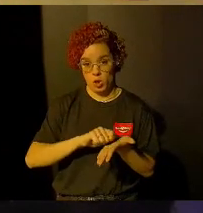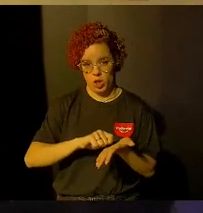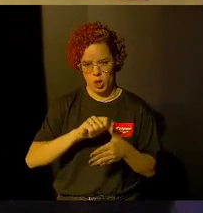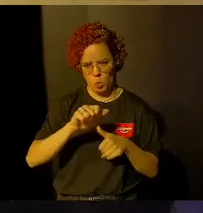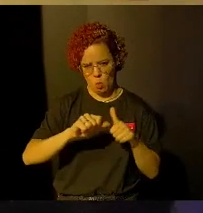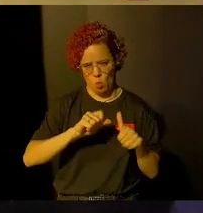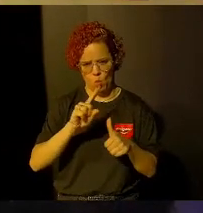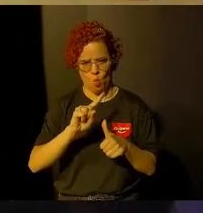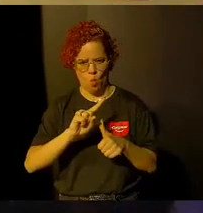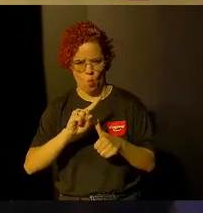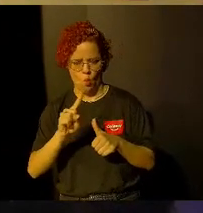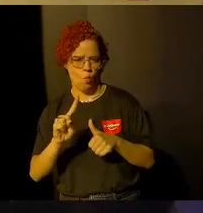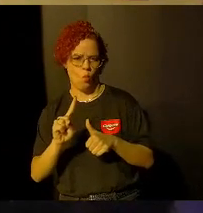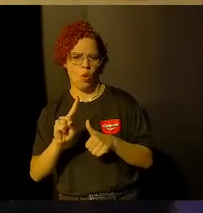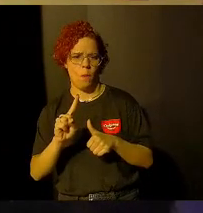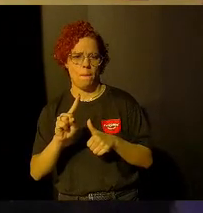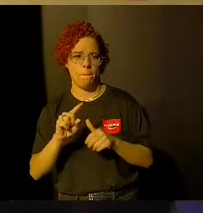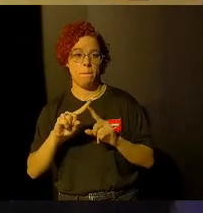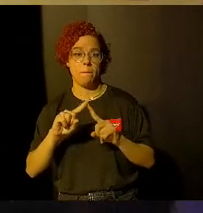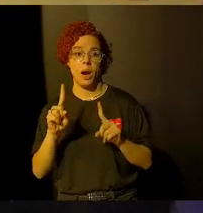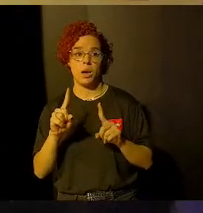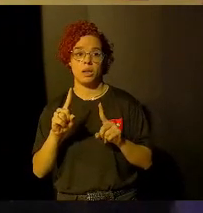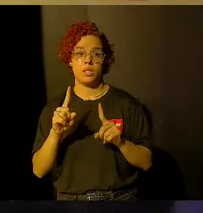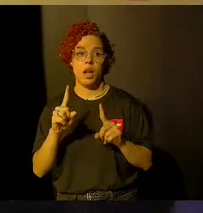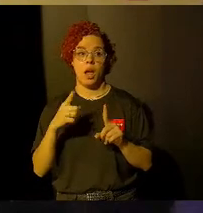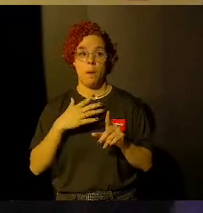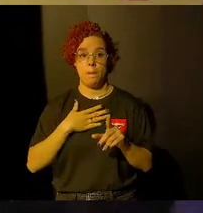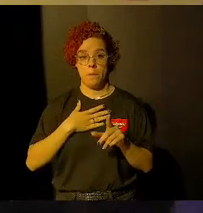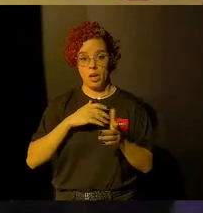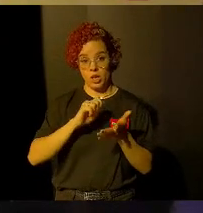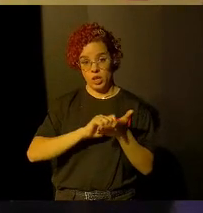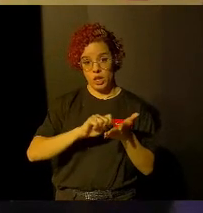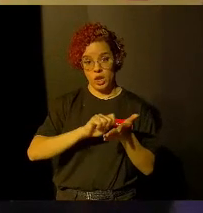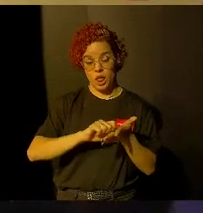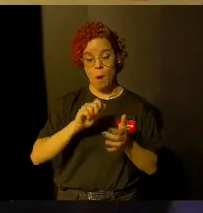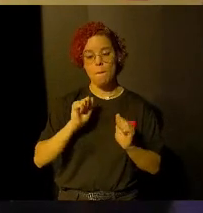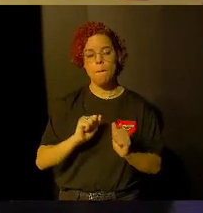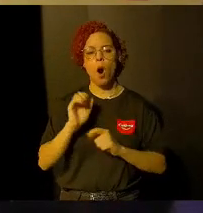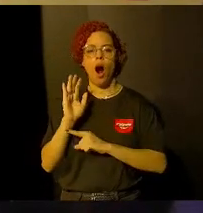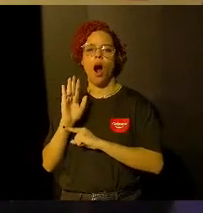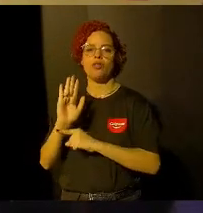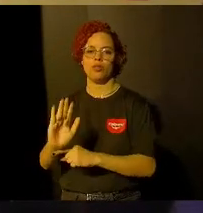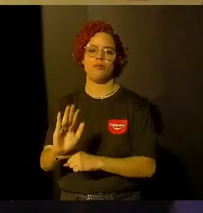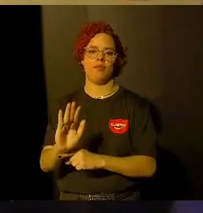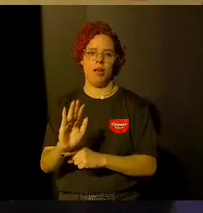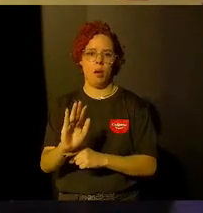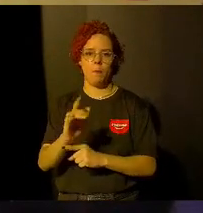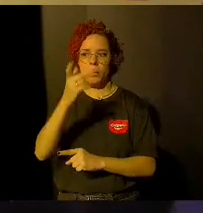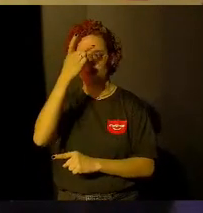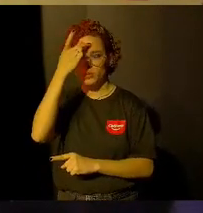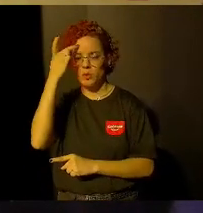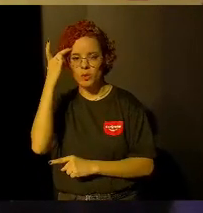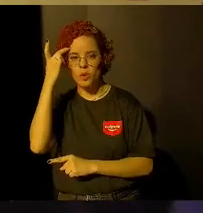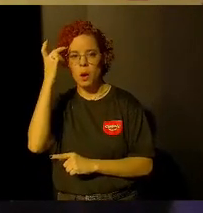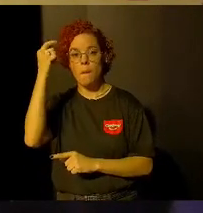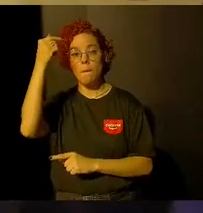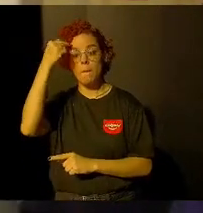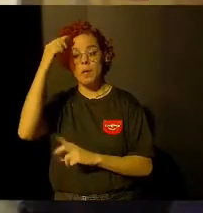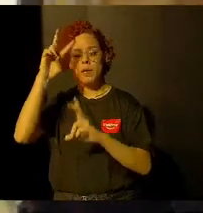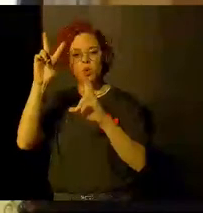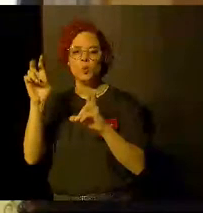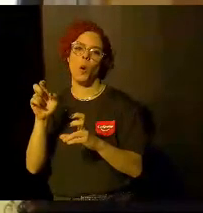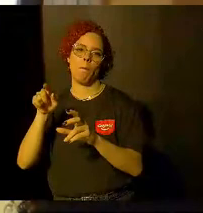transformar mas talvez a minha escrita tem alguma condição de contribuir para que mais pessoas pensam sobre isso